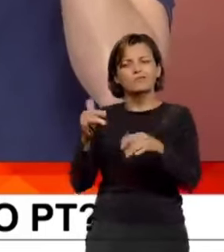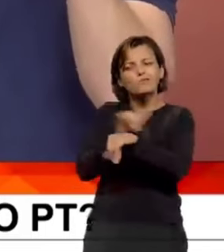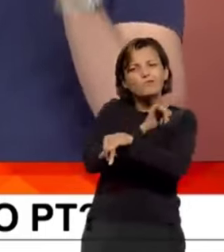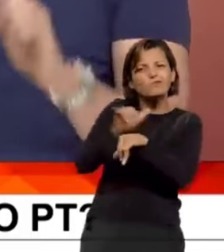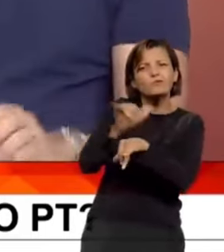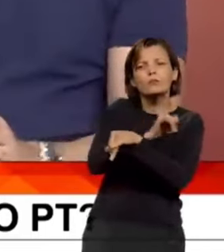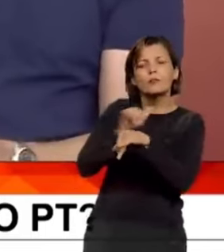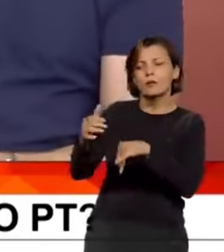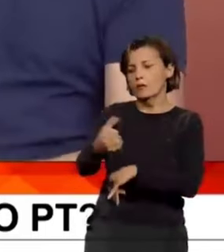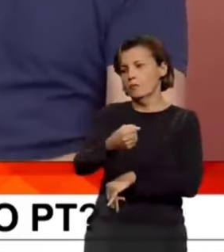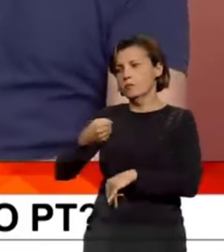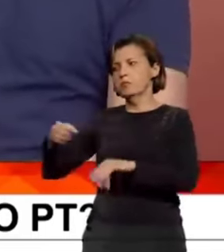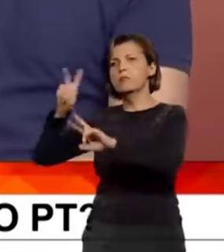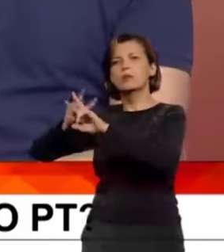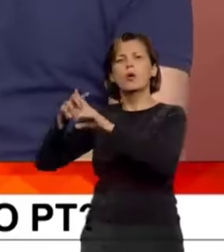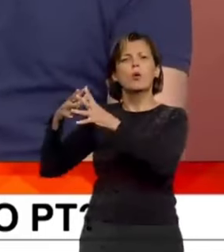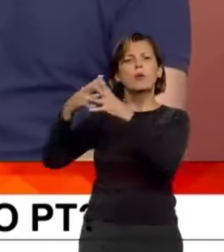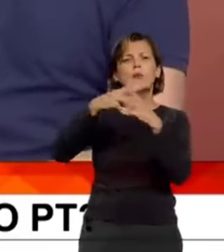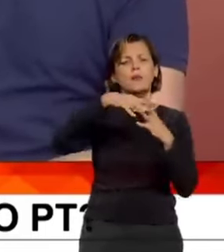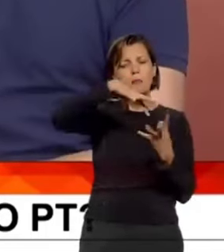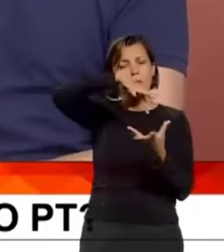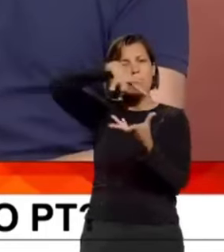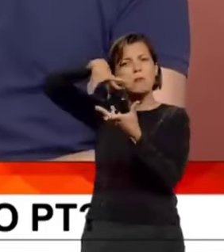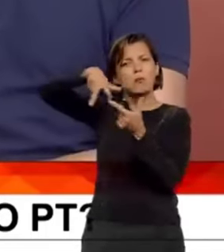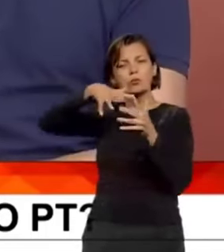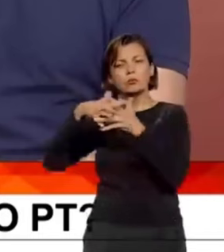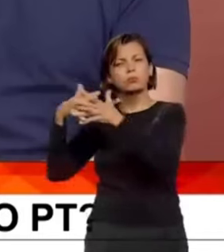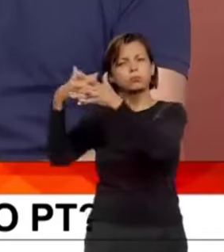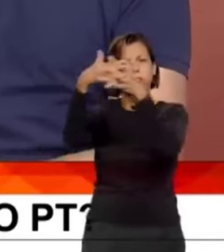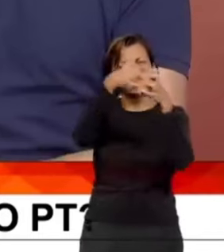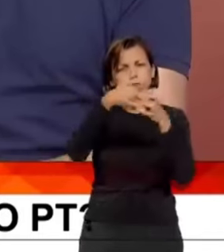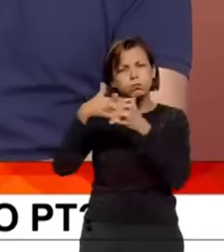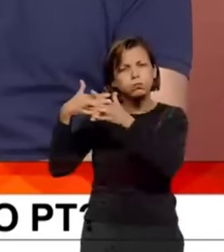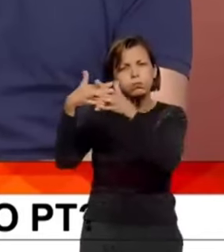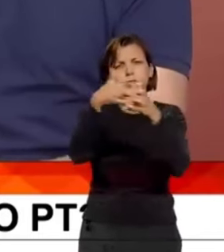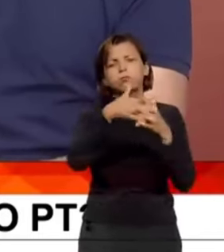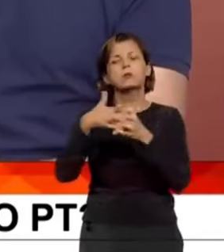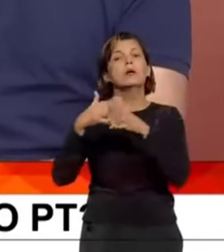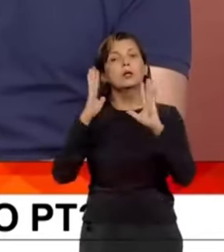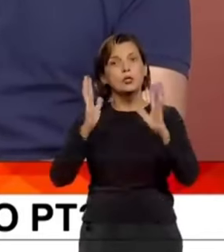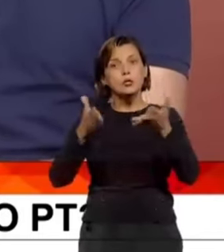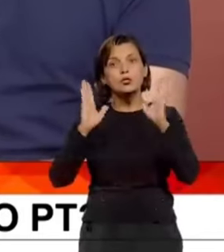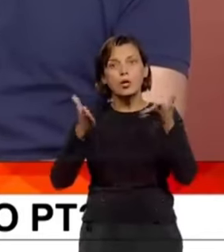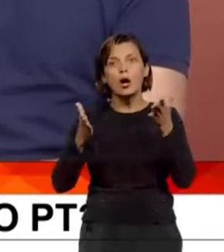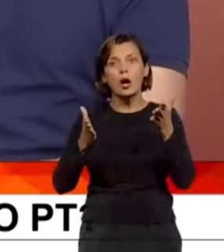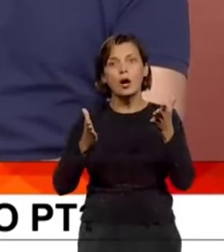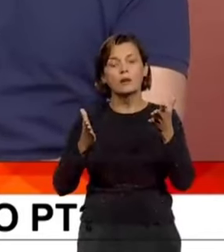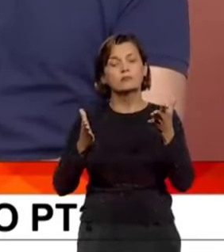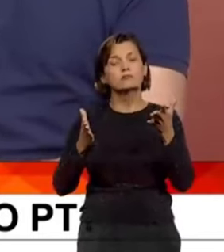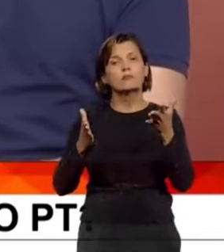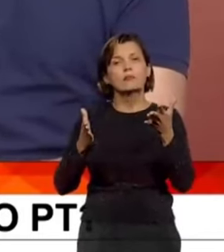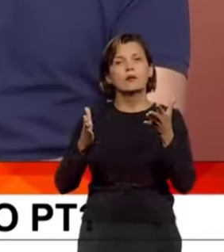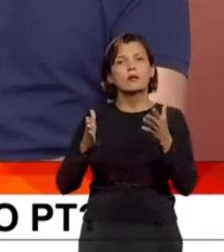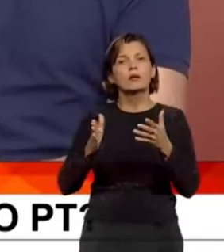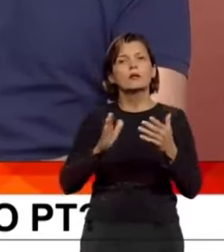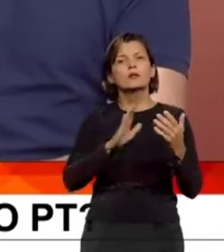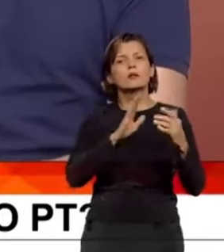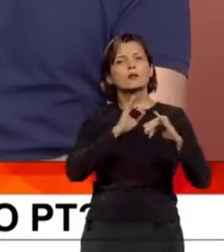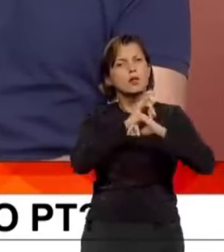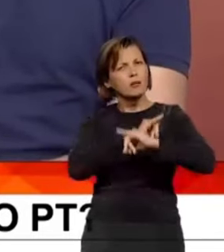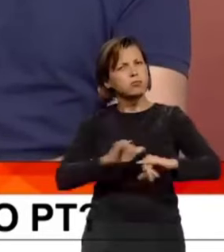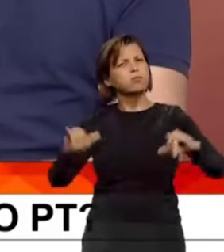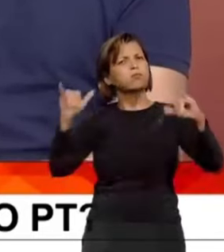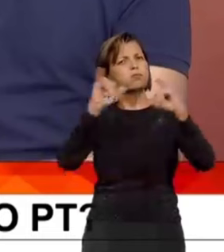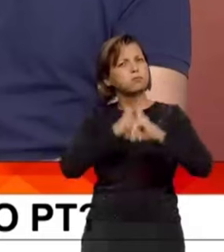prisão mais isso virou confusão mundial e Internacional organismos internacionais declarando que o Lula